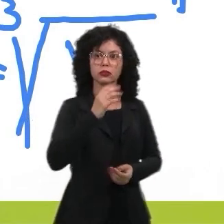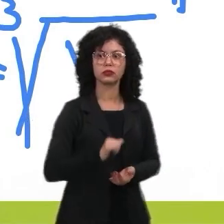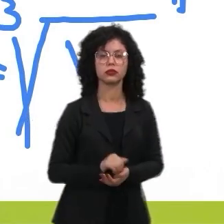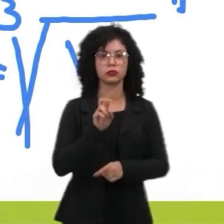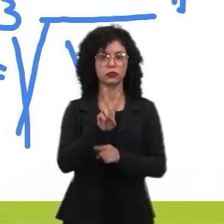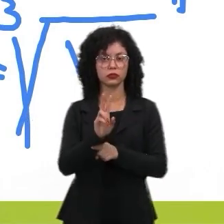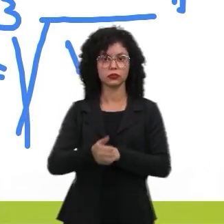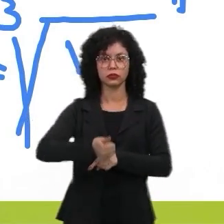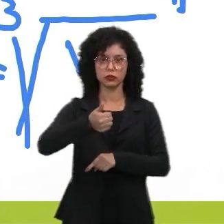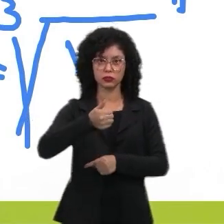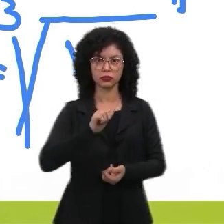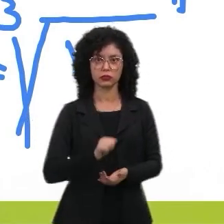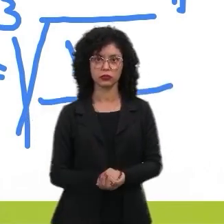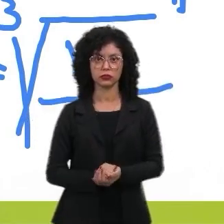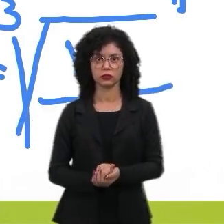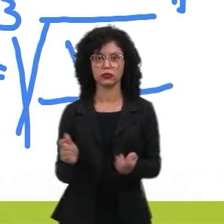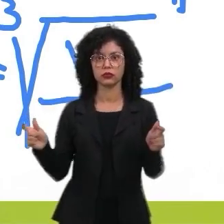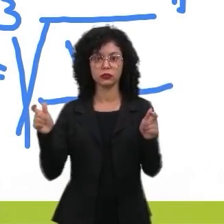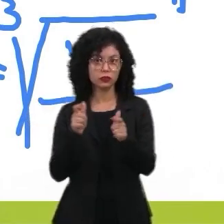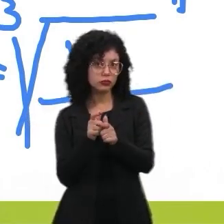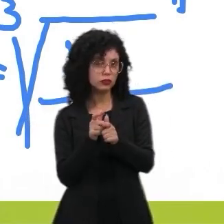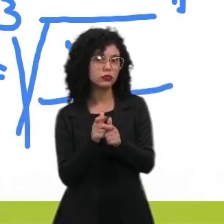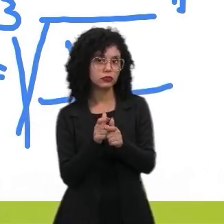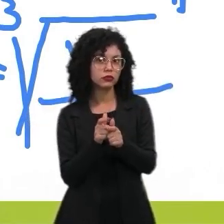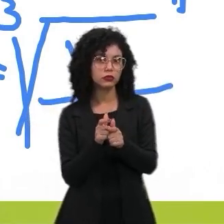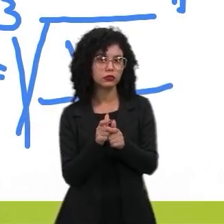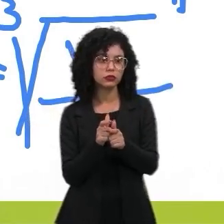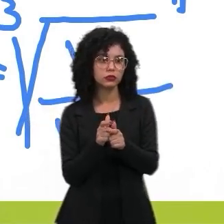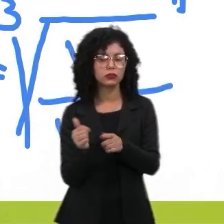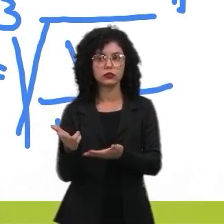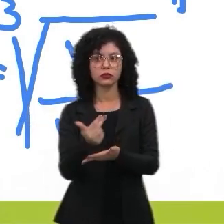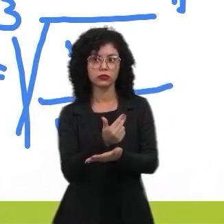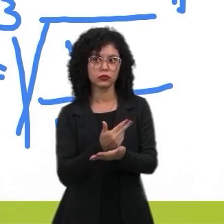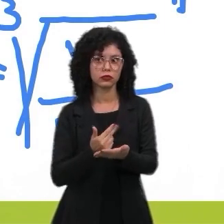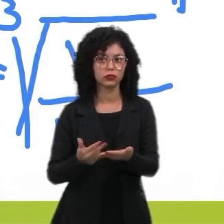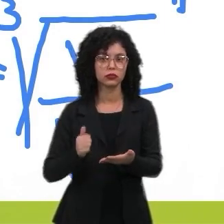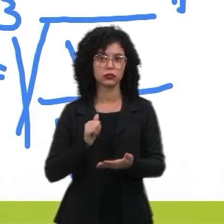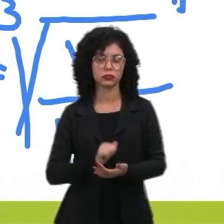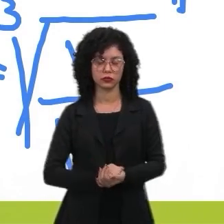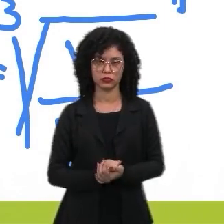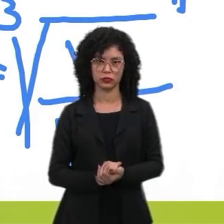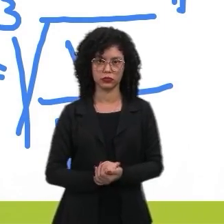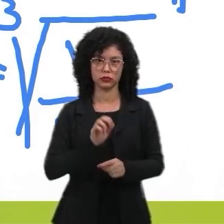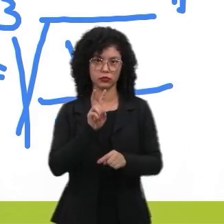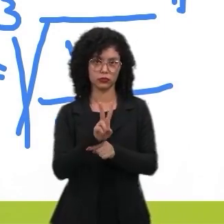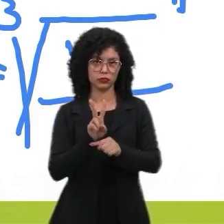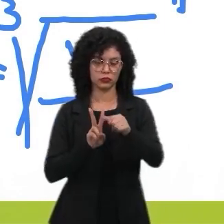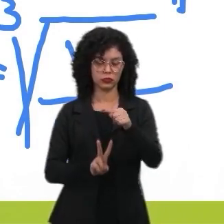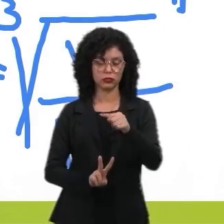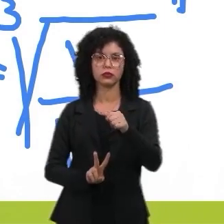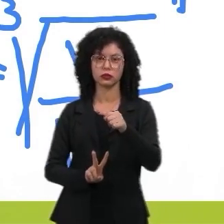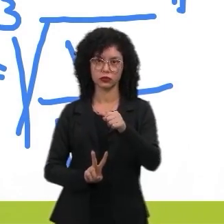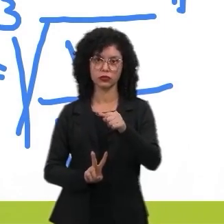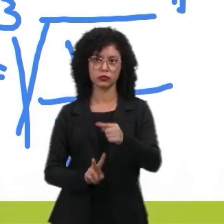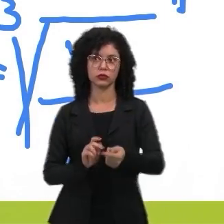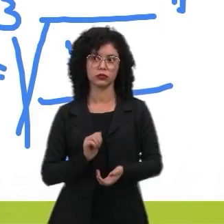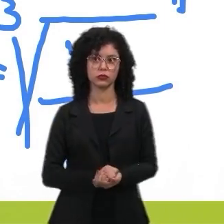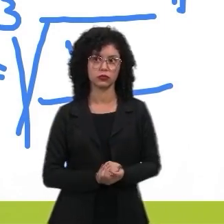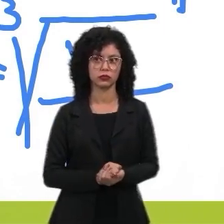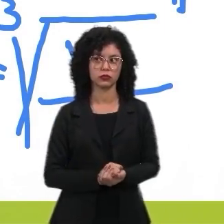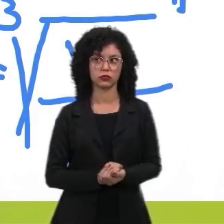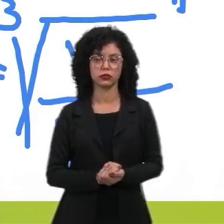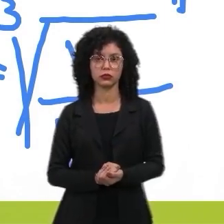né? Menor, volume, seria o volume do tamanho do desenho. E o V2, ou Vzão, a gente chama de